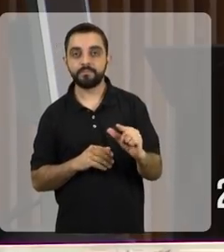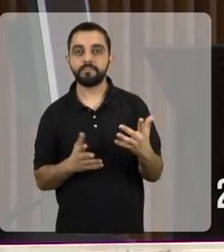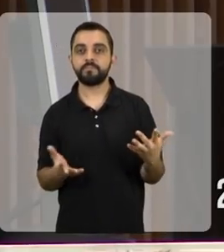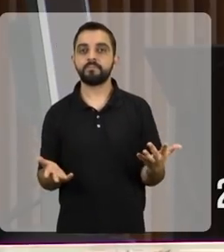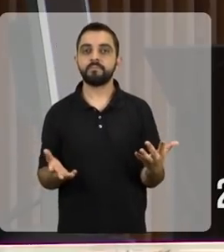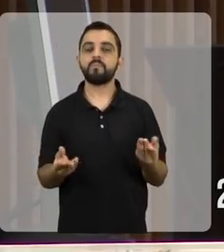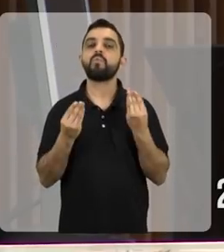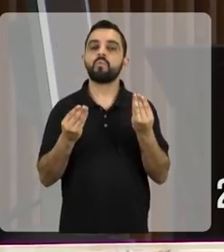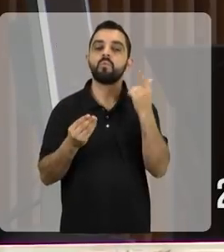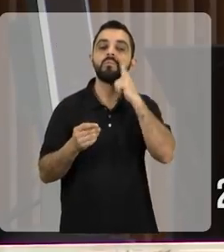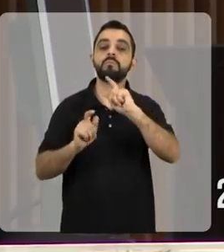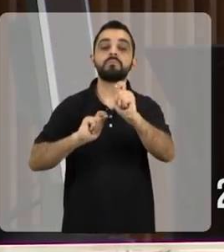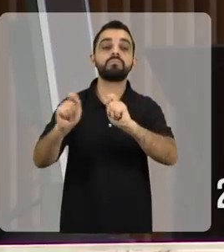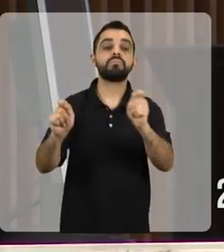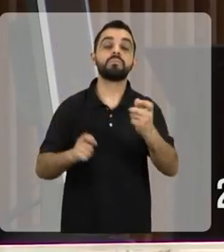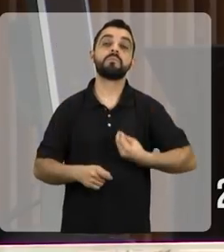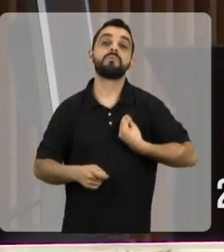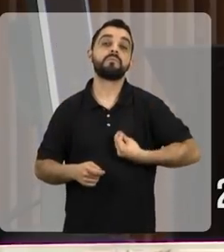tempo